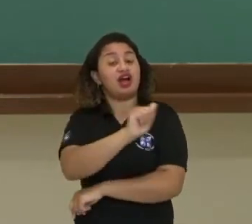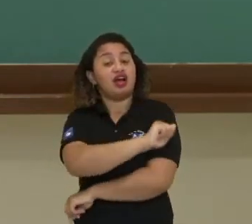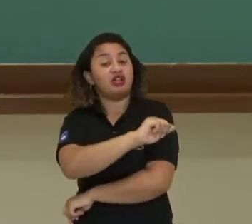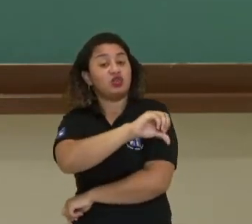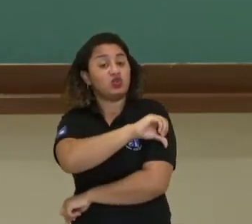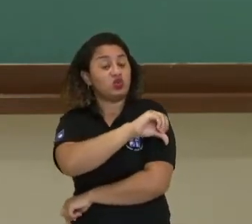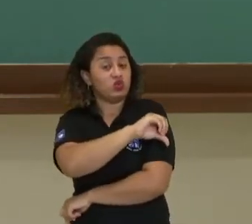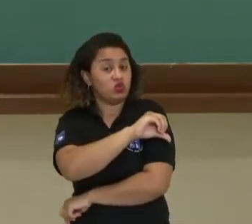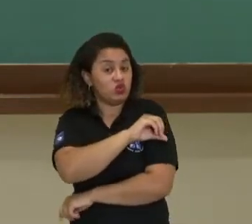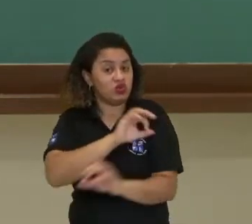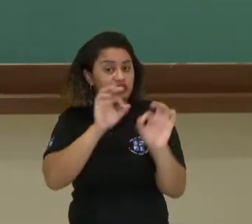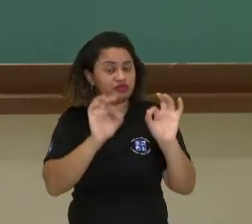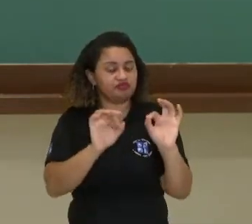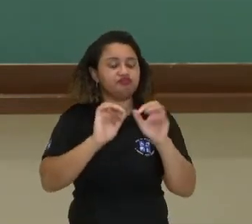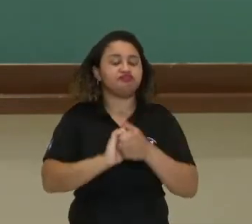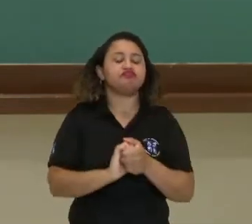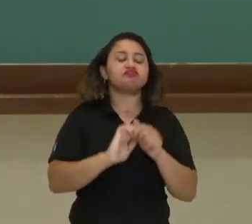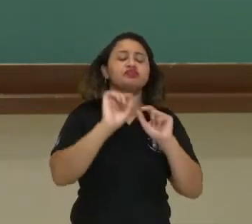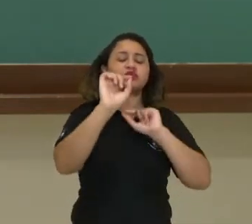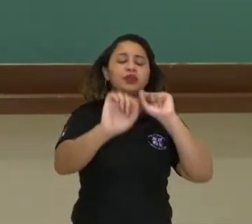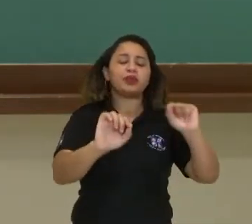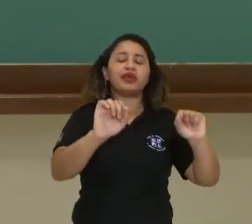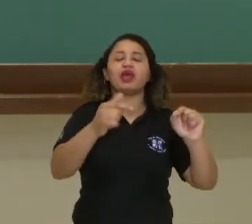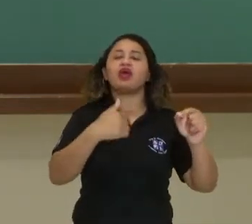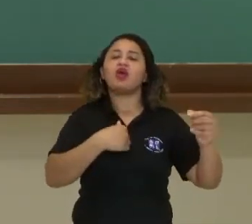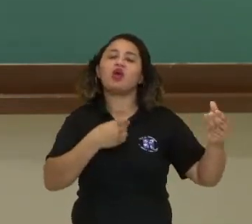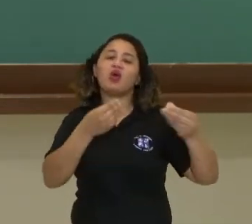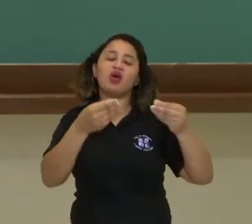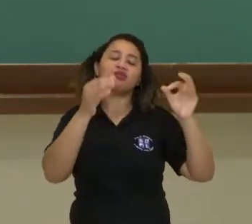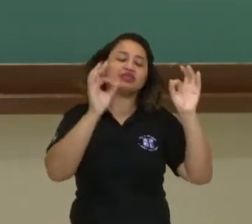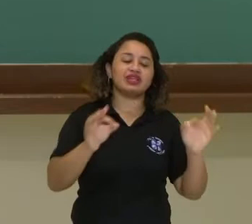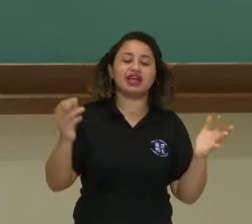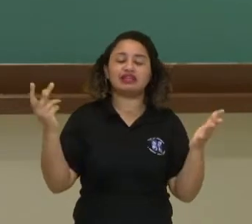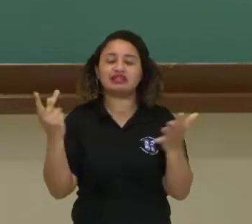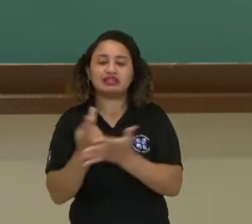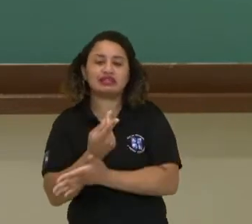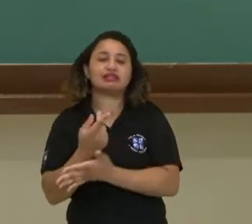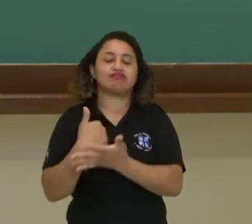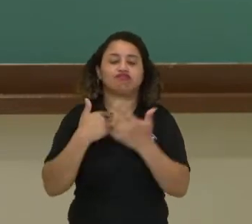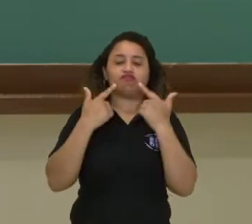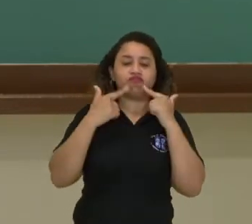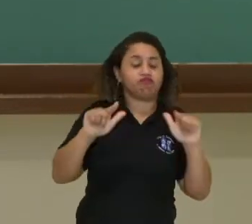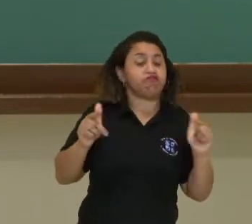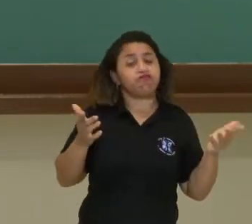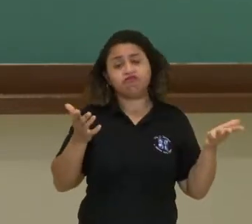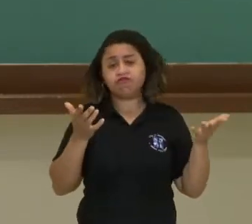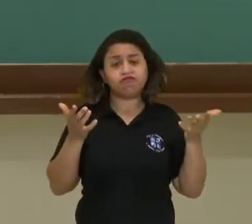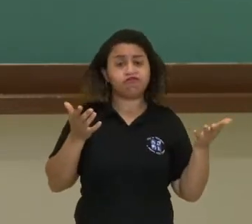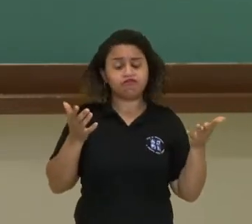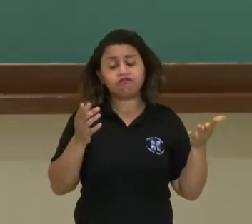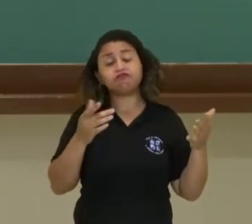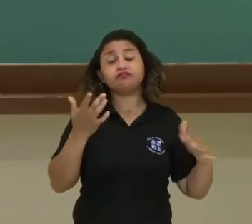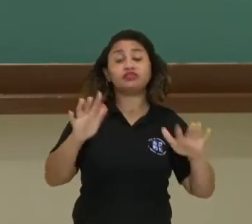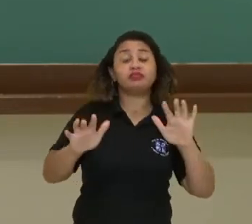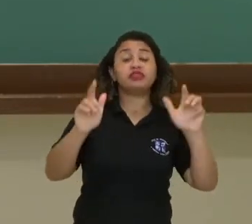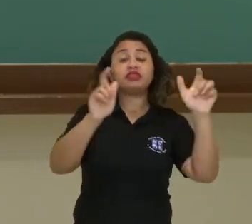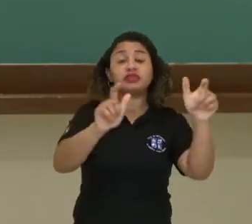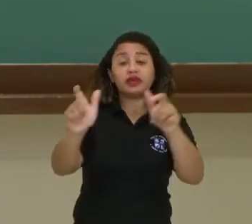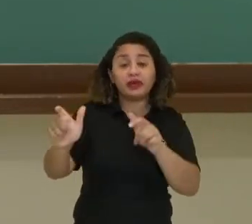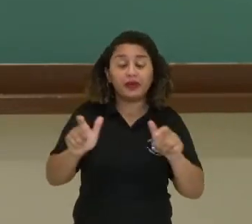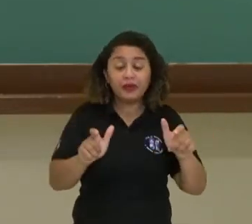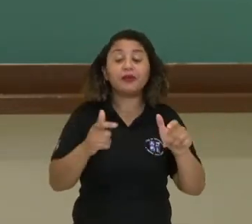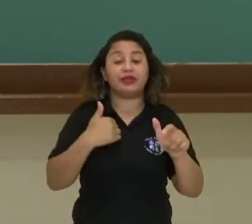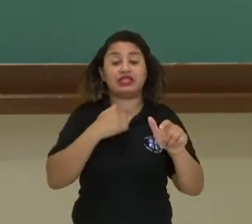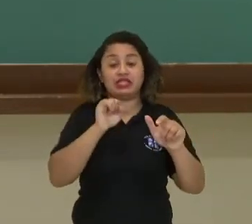então assim voltando aquela velha discussão do certo e errado em língua é em ambientes em que se